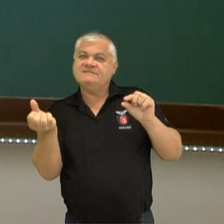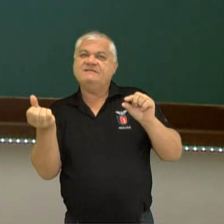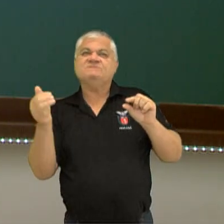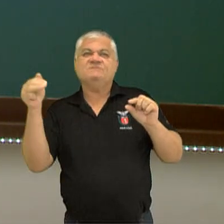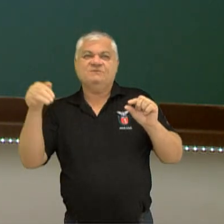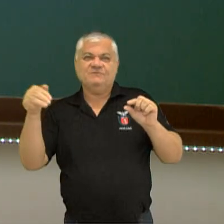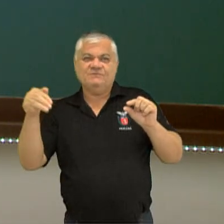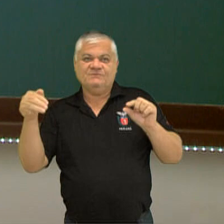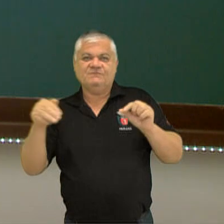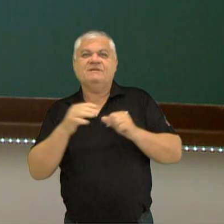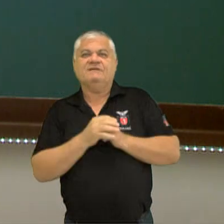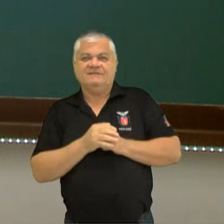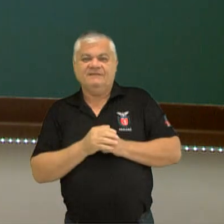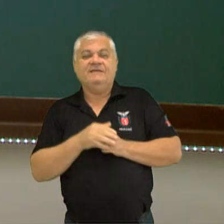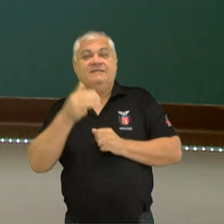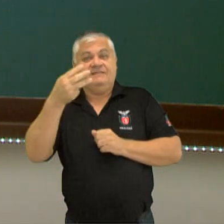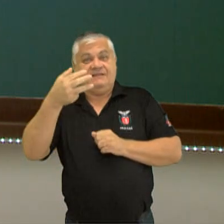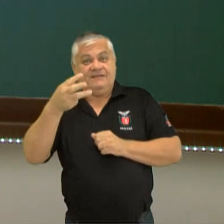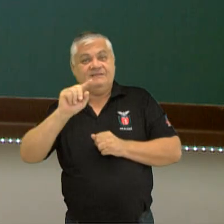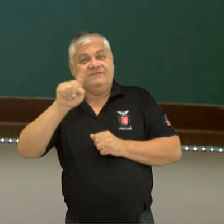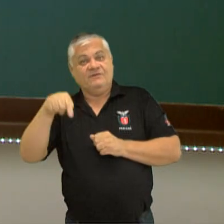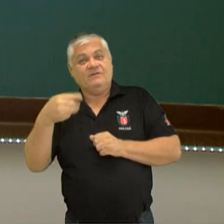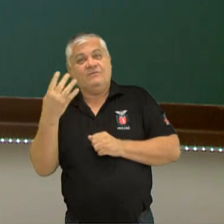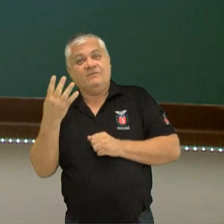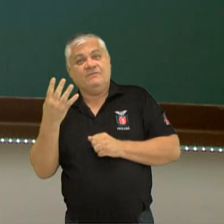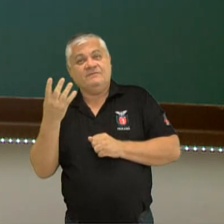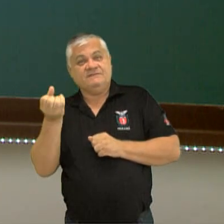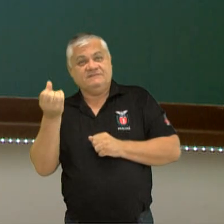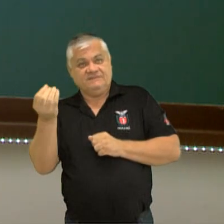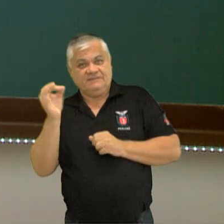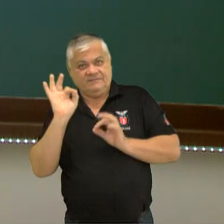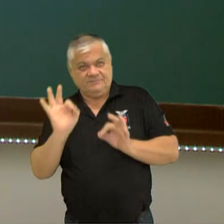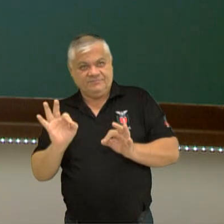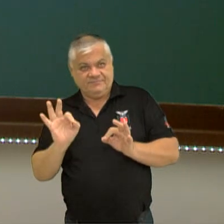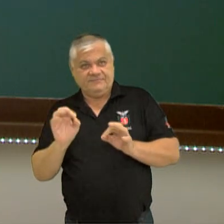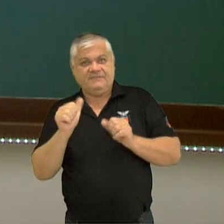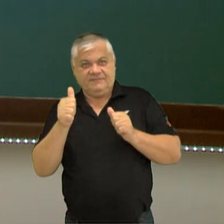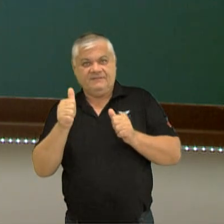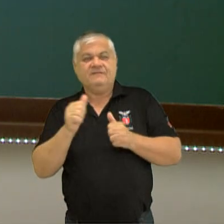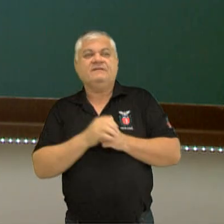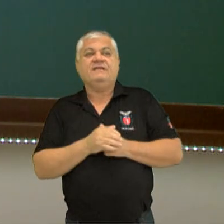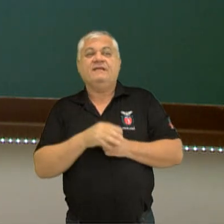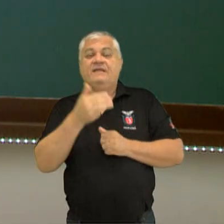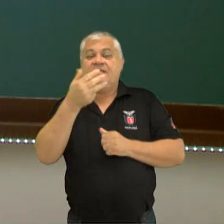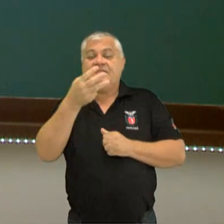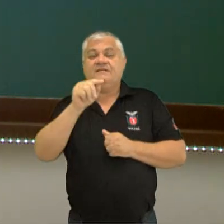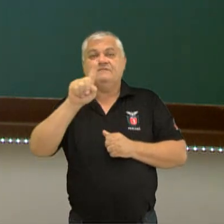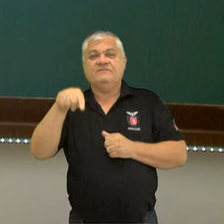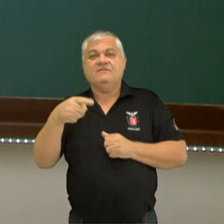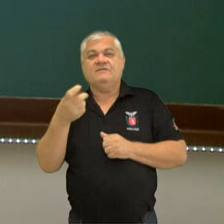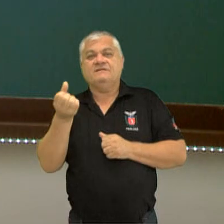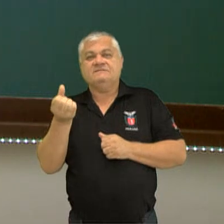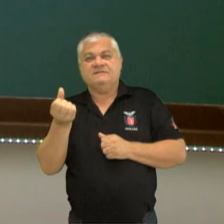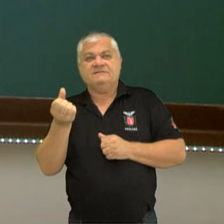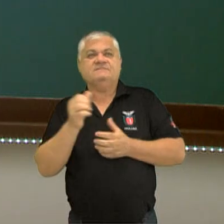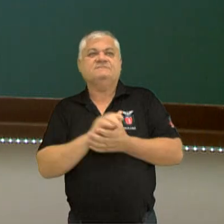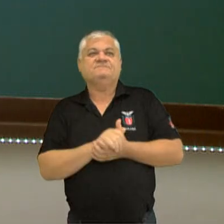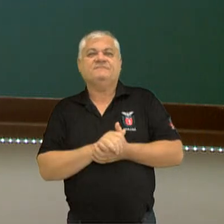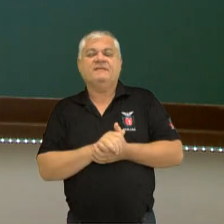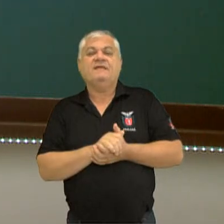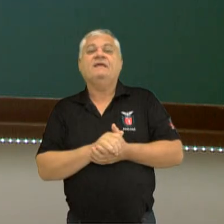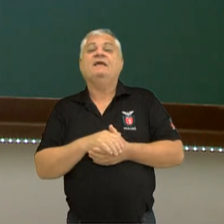e 36 minutos, equivale a 13 horas e 60, 13,6 horas. A terceira